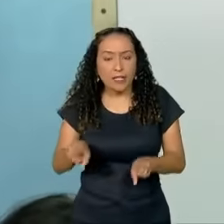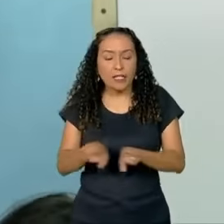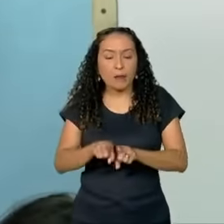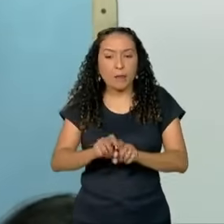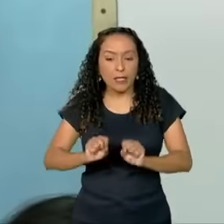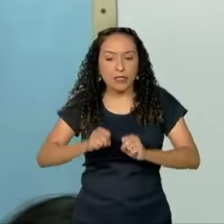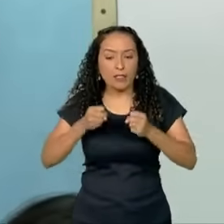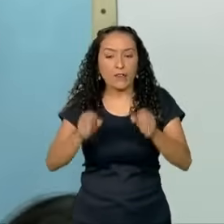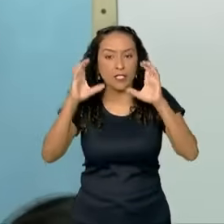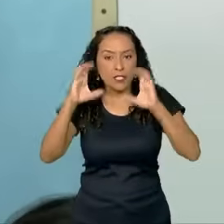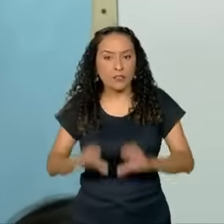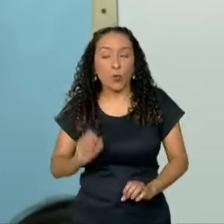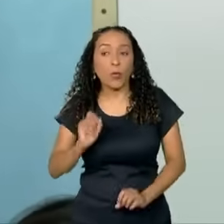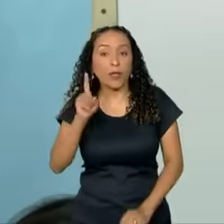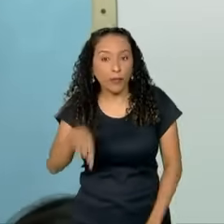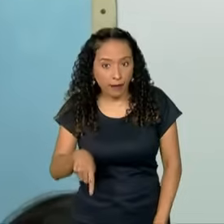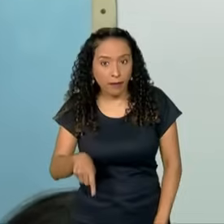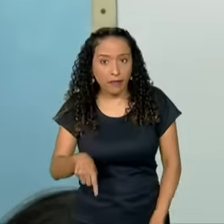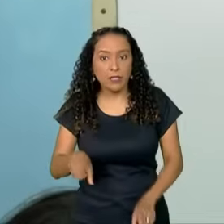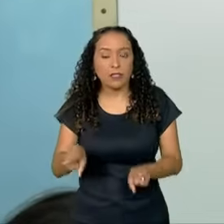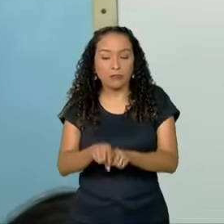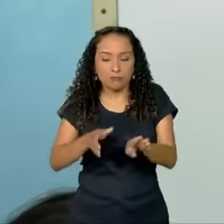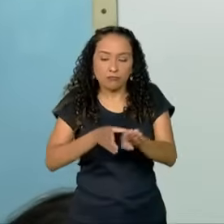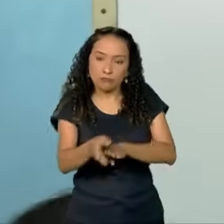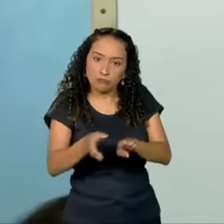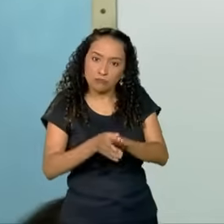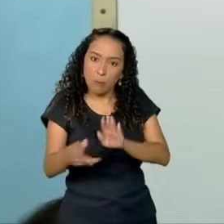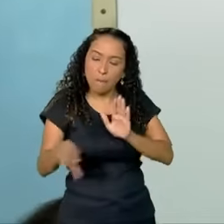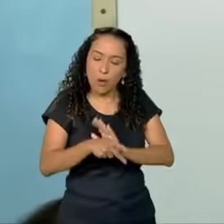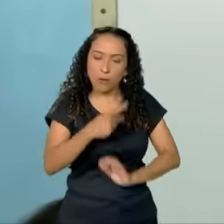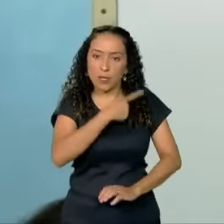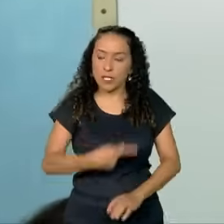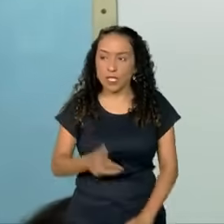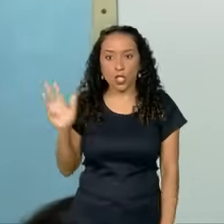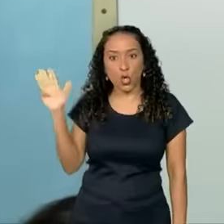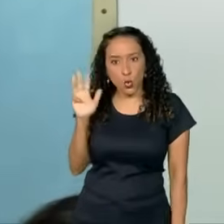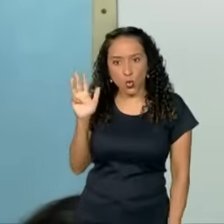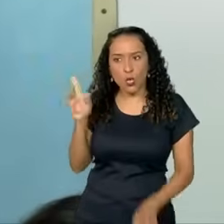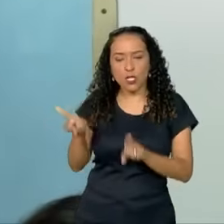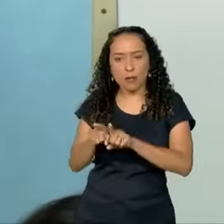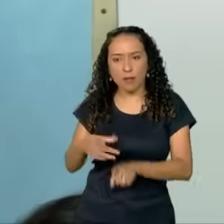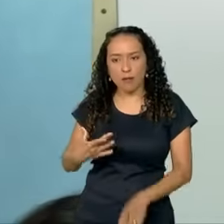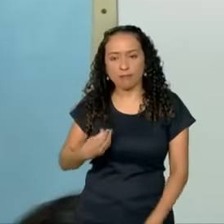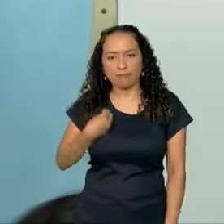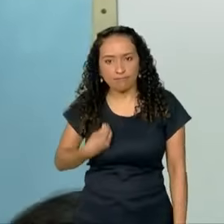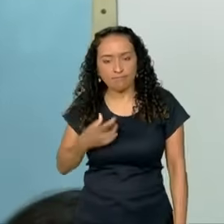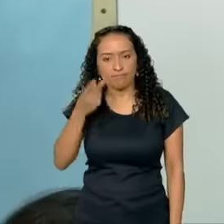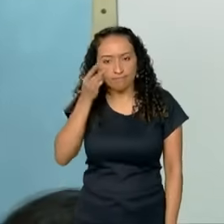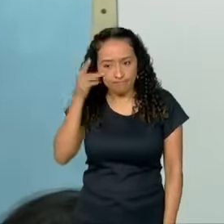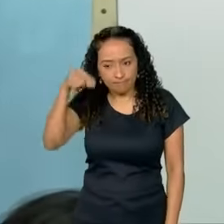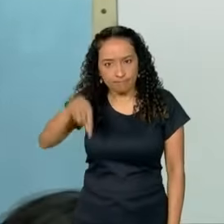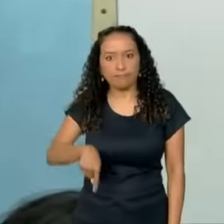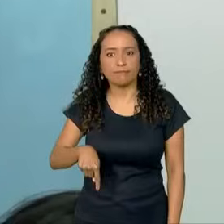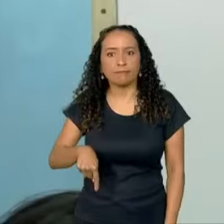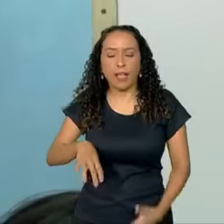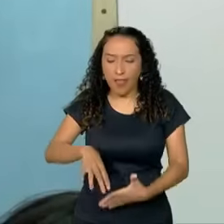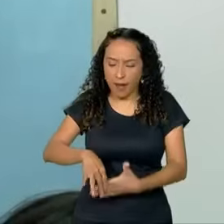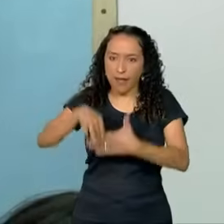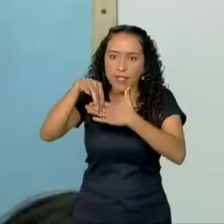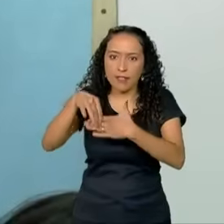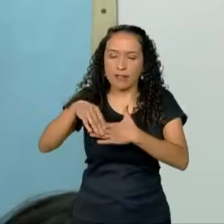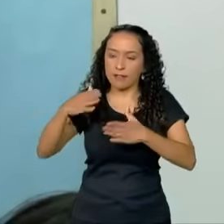civil, tem a recomendação do presidente Lula e a presença física e pessoal liderando